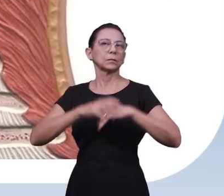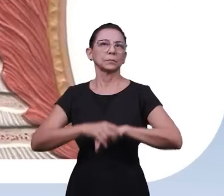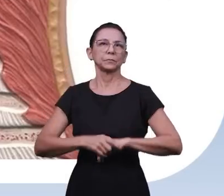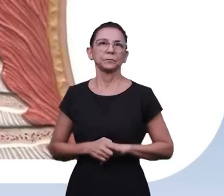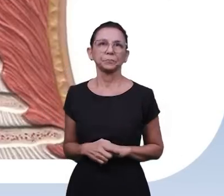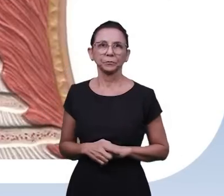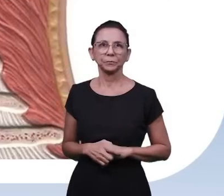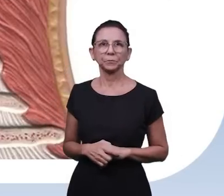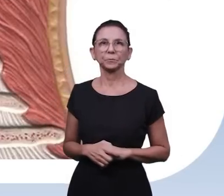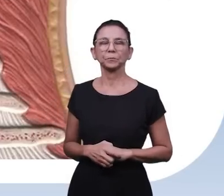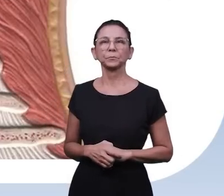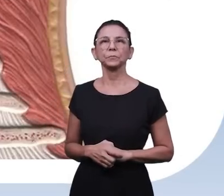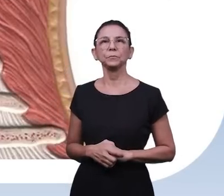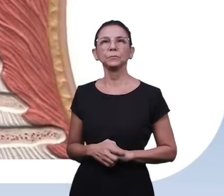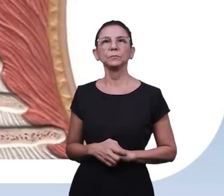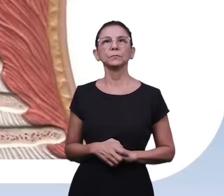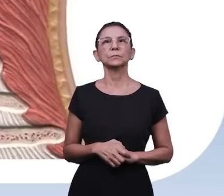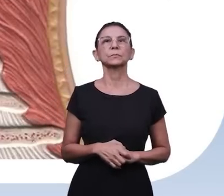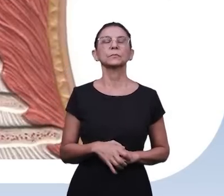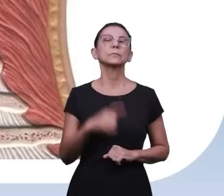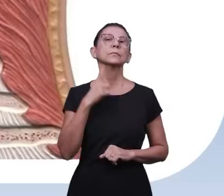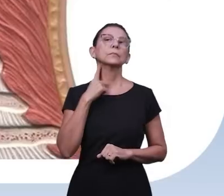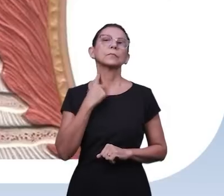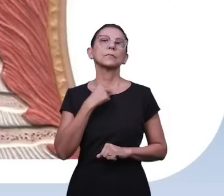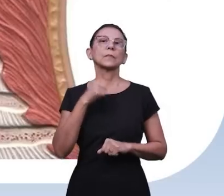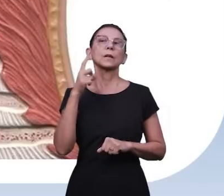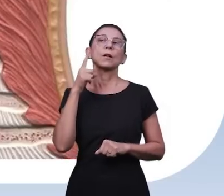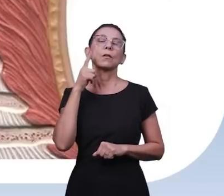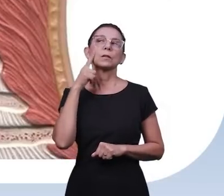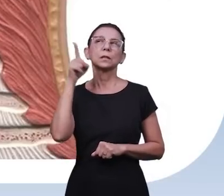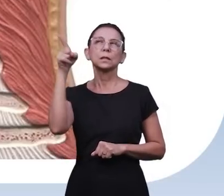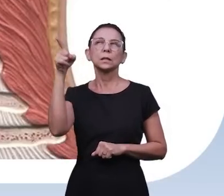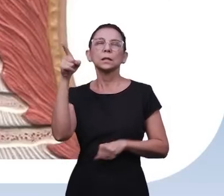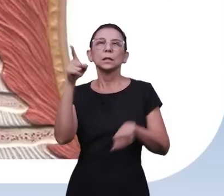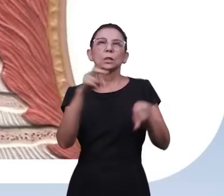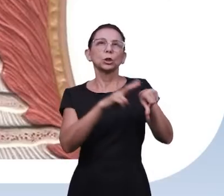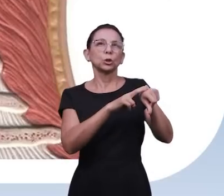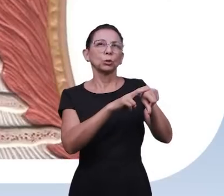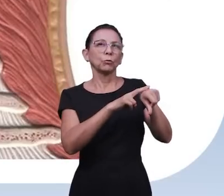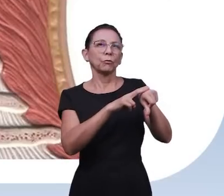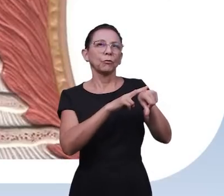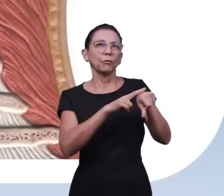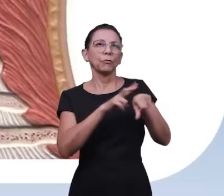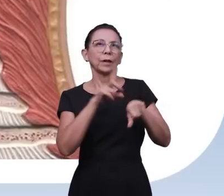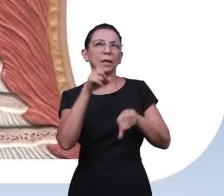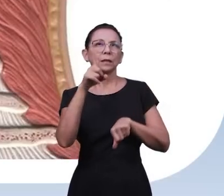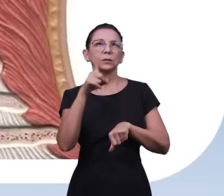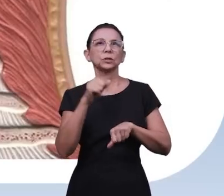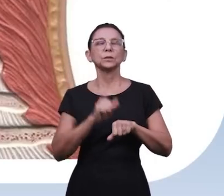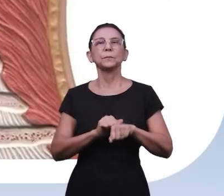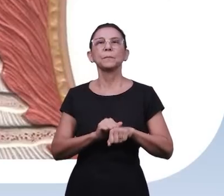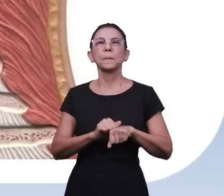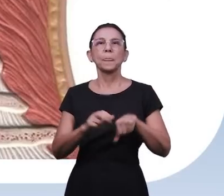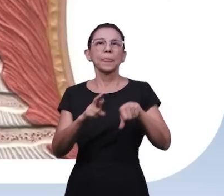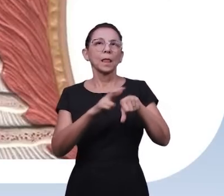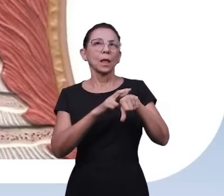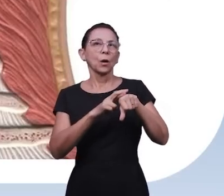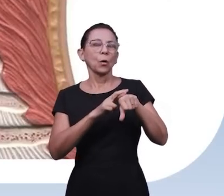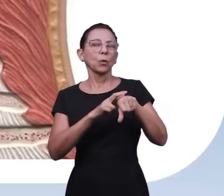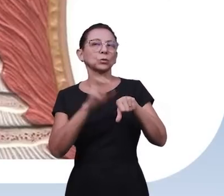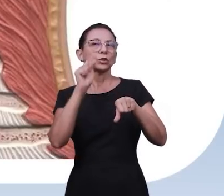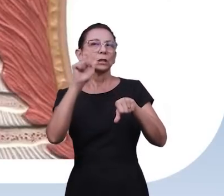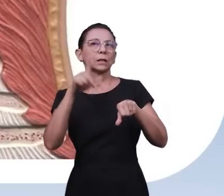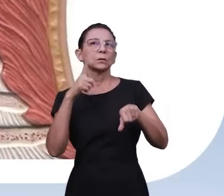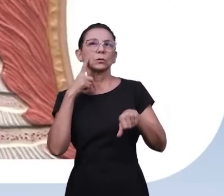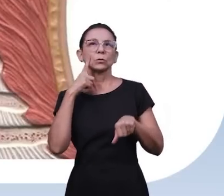assunto. Região laringofaríngea, região oral da boca, região nasal,